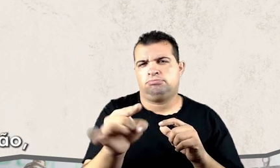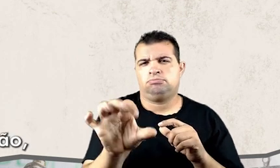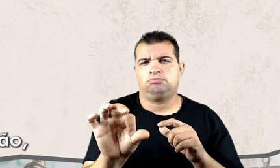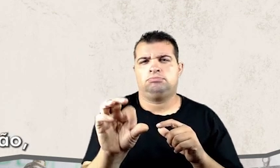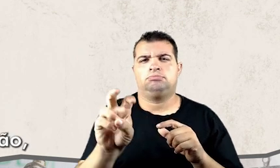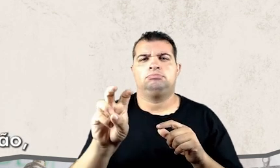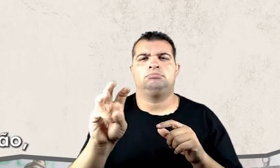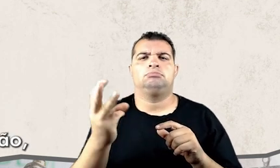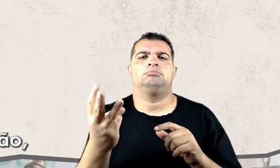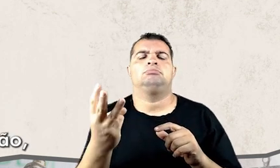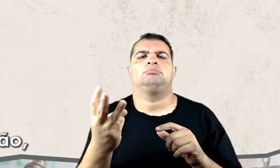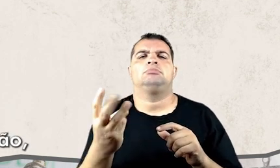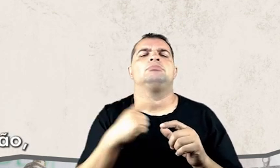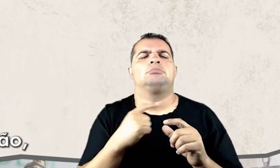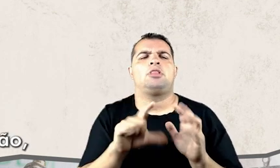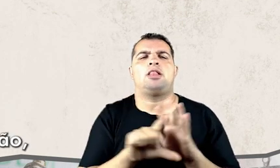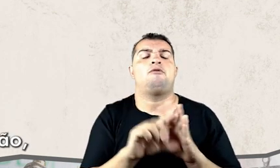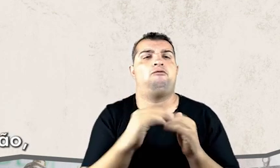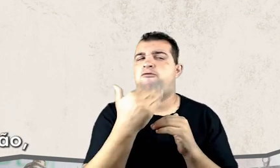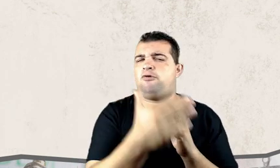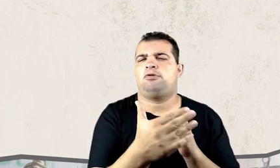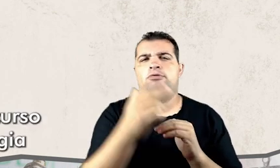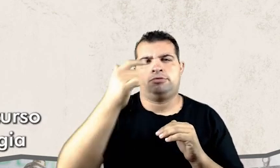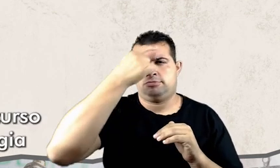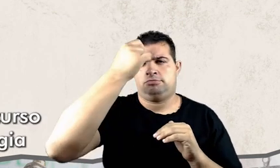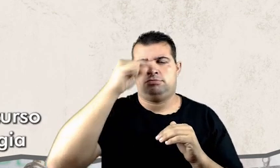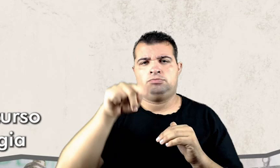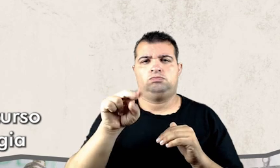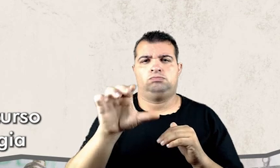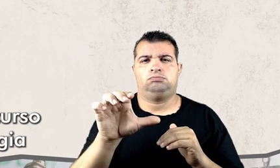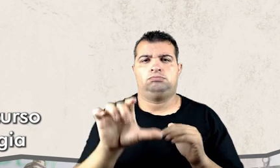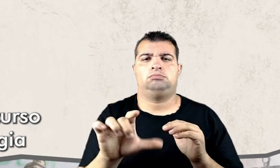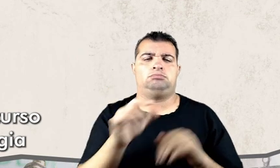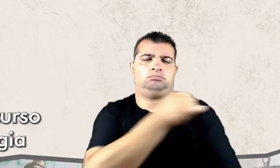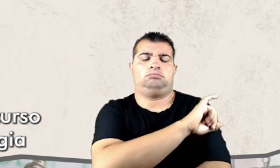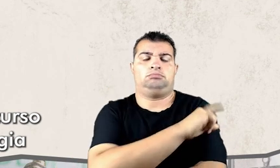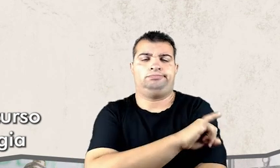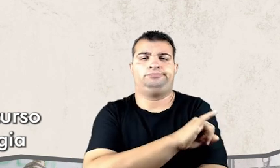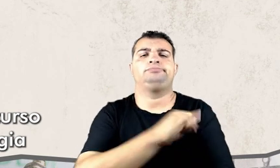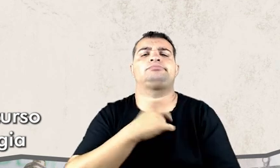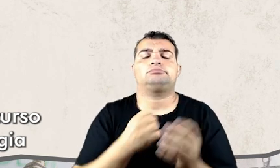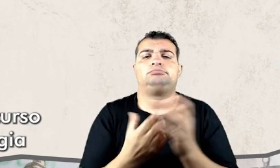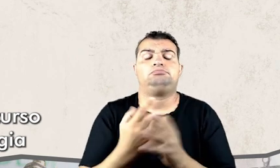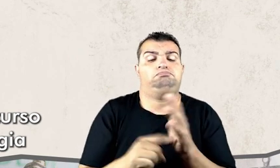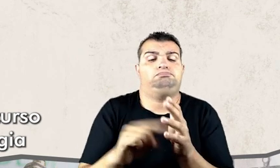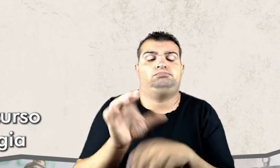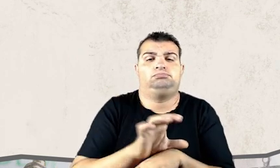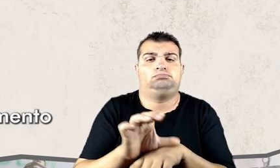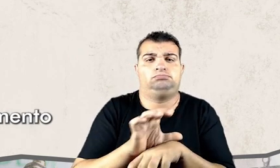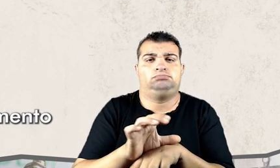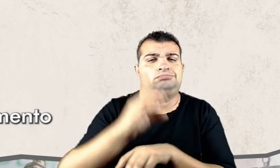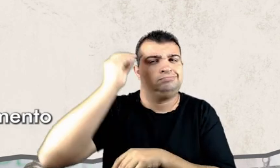em 1953, driblando a legislação, a PUC do Rio cria o primeiro curso superior autônomo de